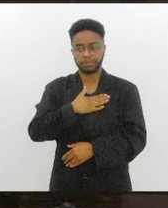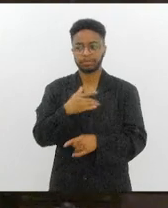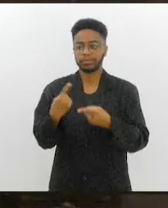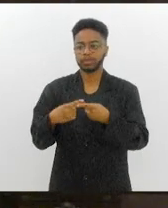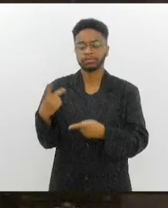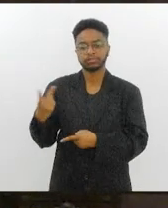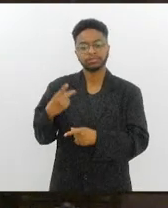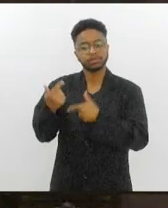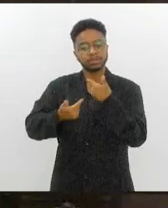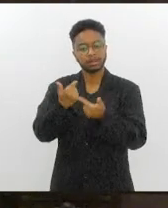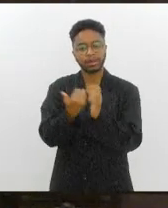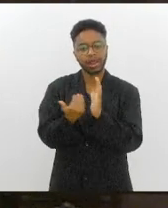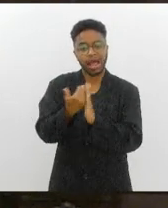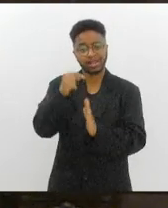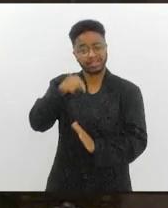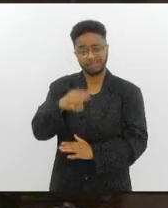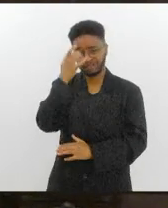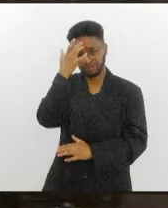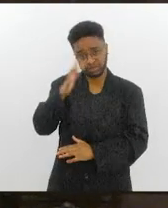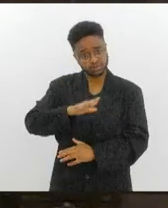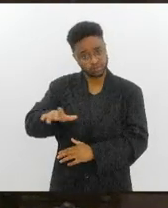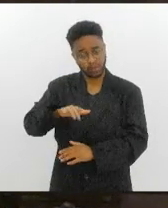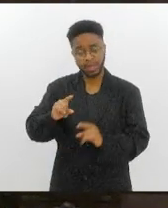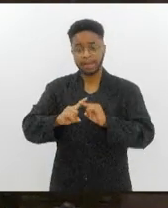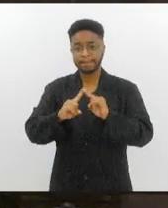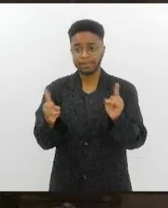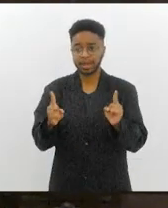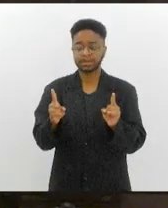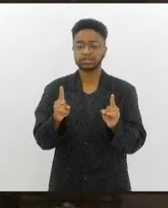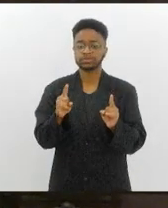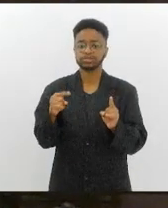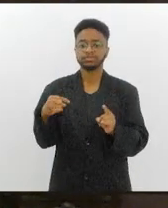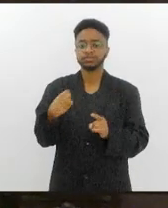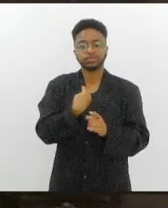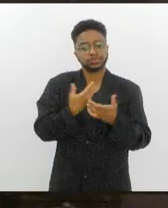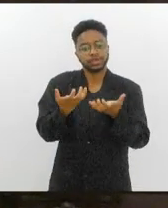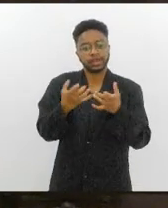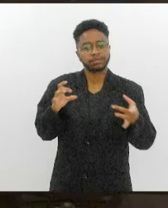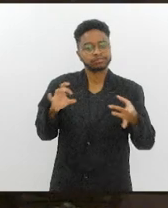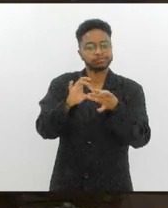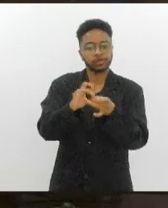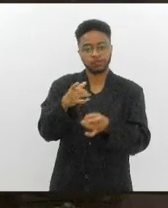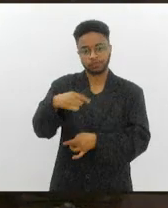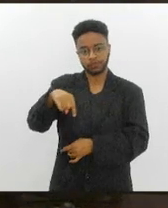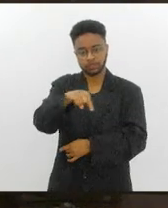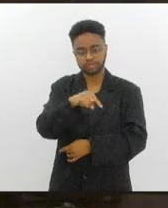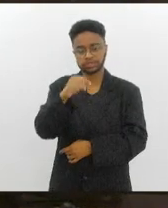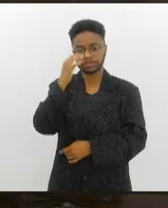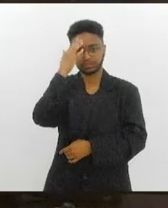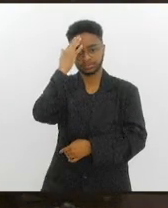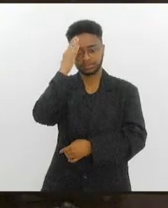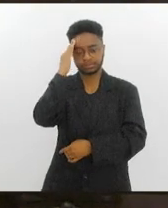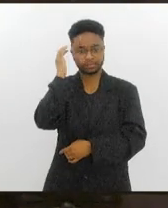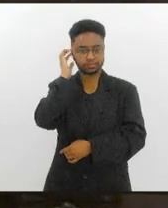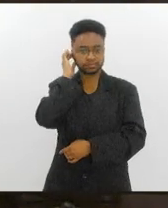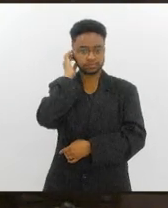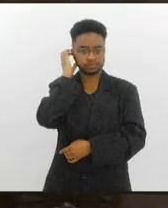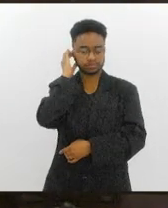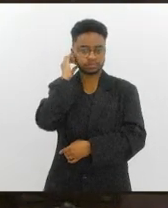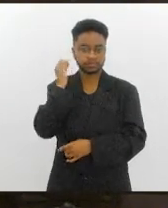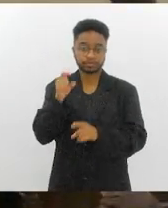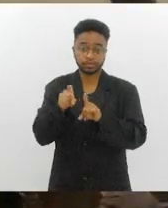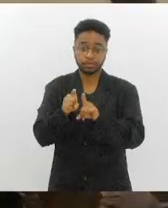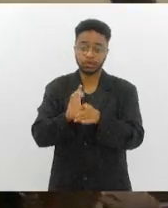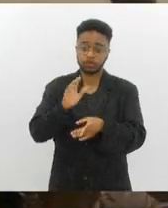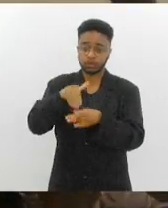trabalha aqui, não é fácil. E assim, a gente conta exatamente com essa proximidade, que são vocês que nos demandam, são vocês que, né, que nos